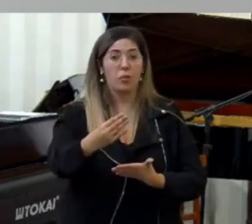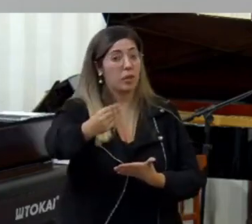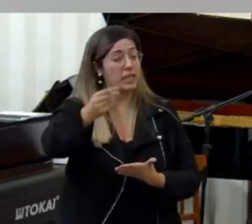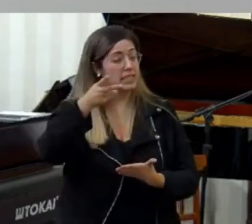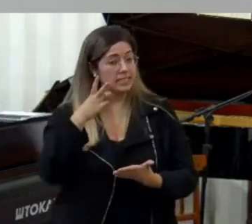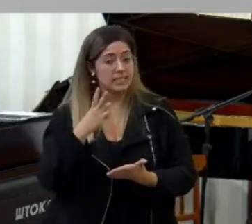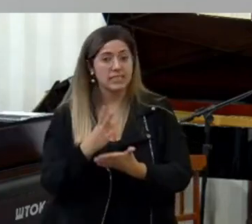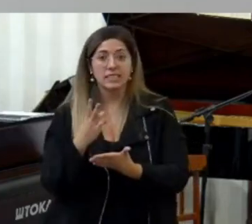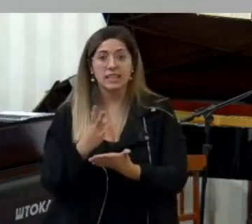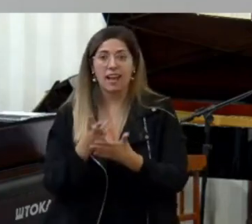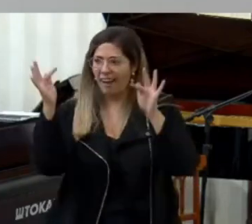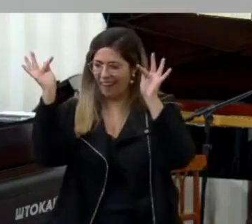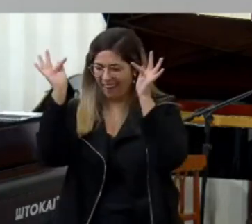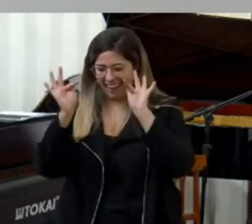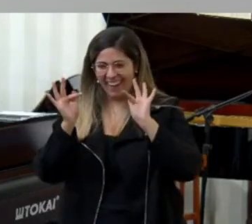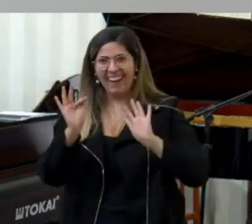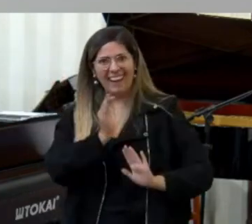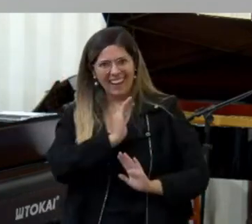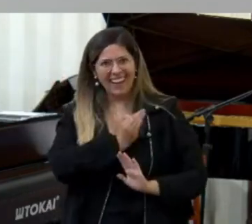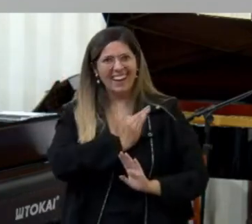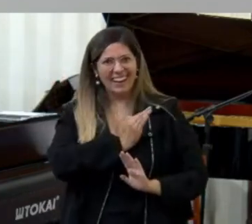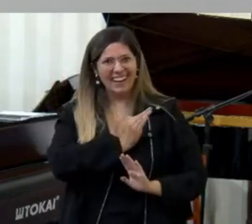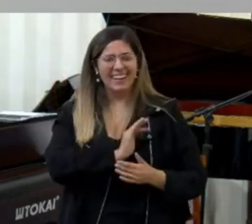a alegria do meu coração.